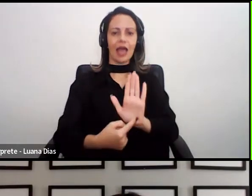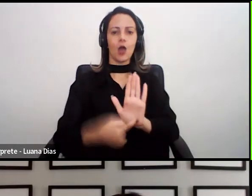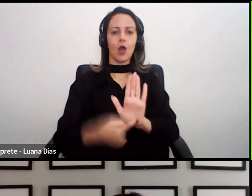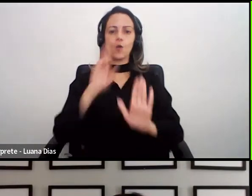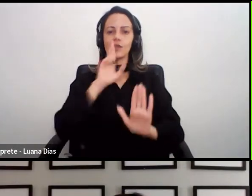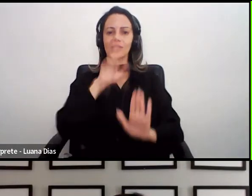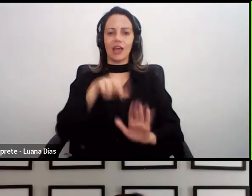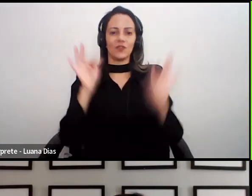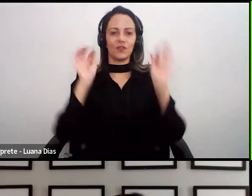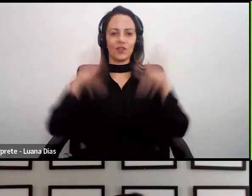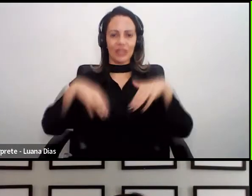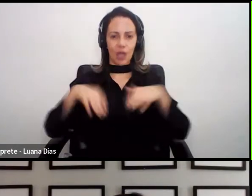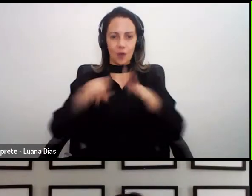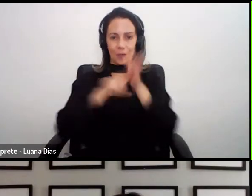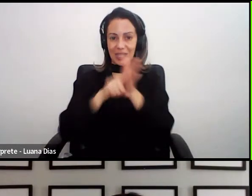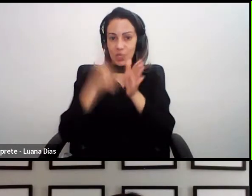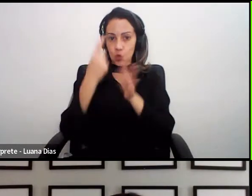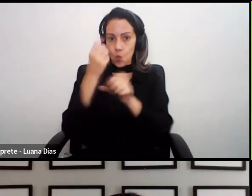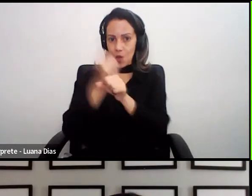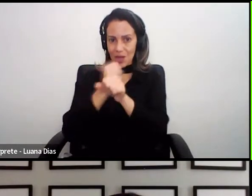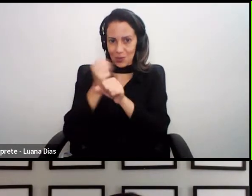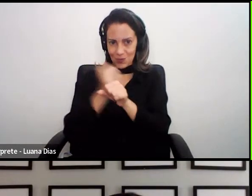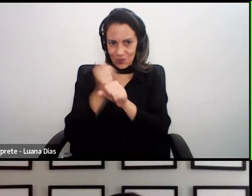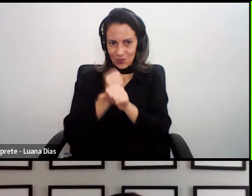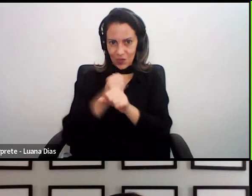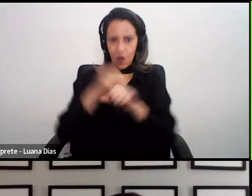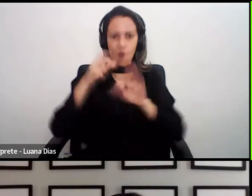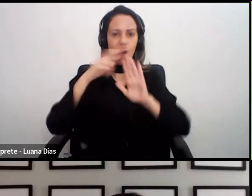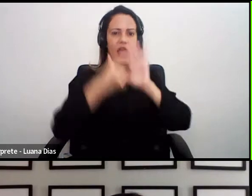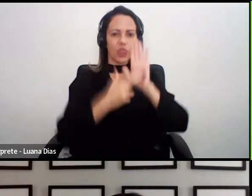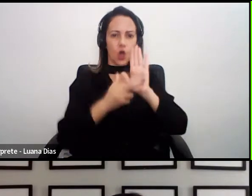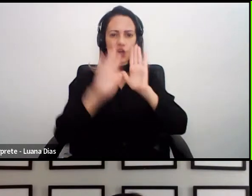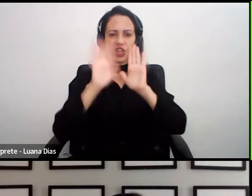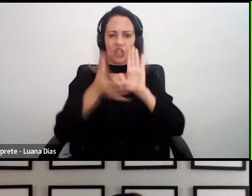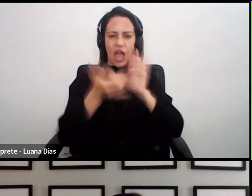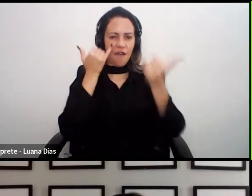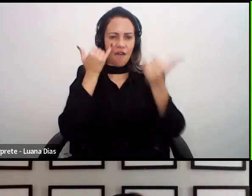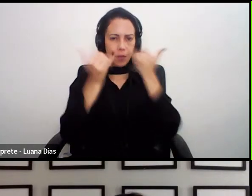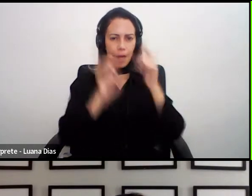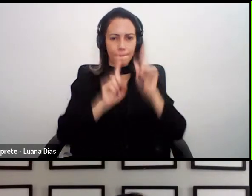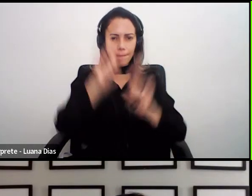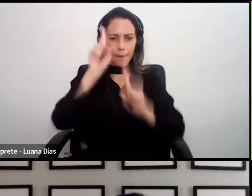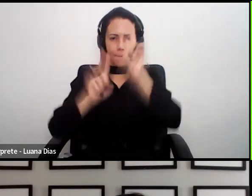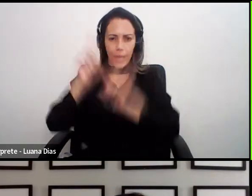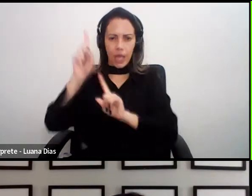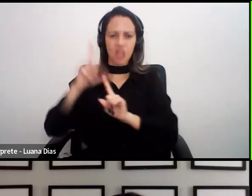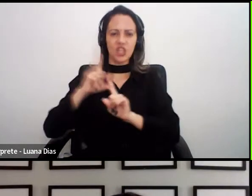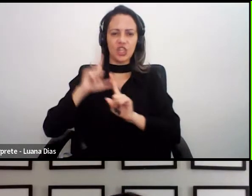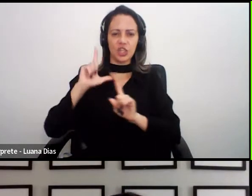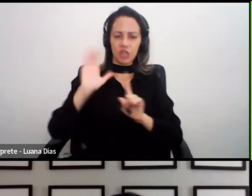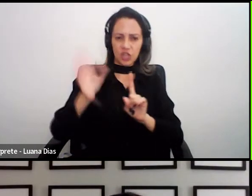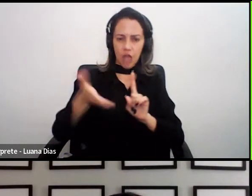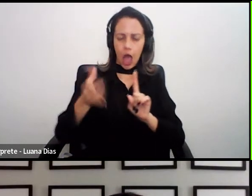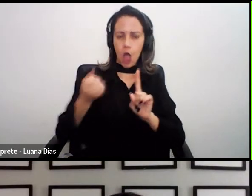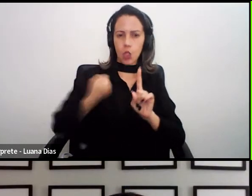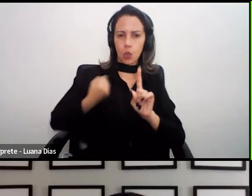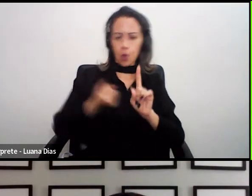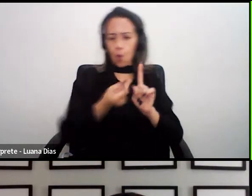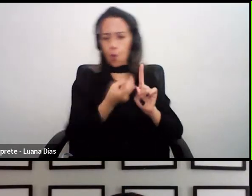de 1 ano. Já o relatório final, com dados estatísticos, com dados numéricos, quantitativos